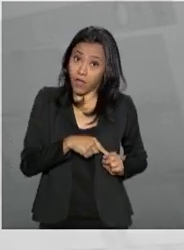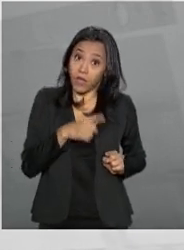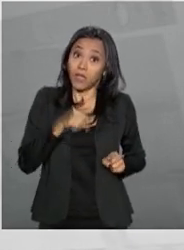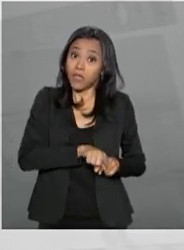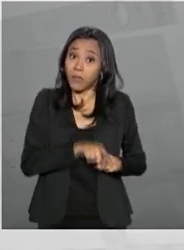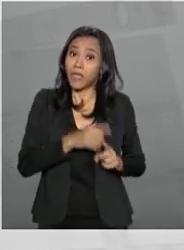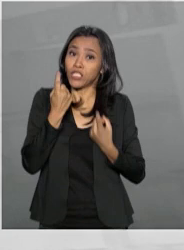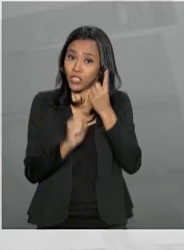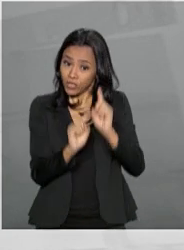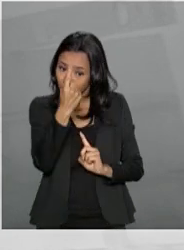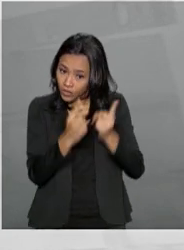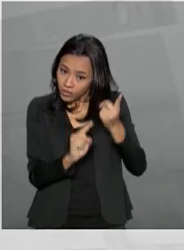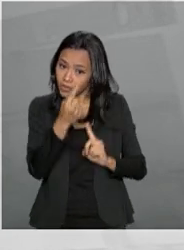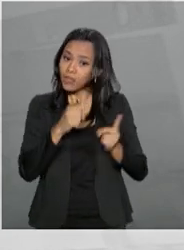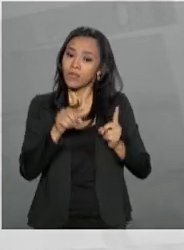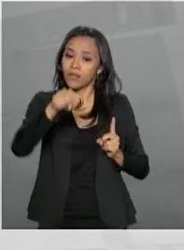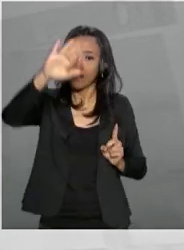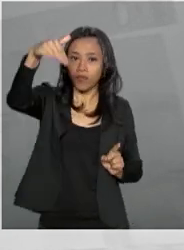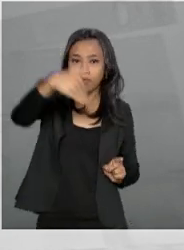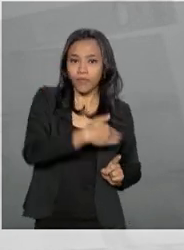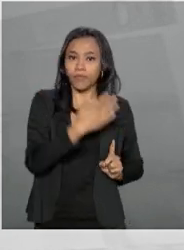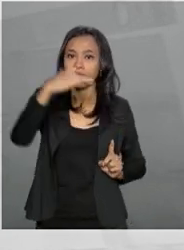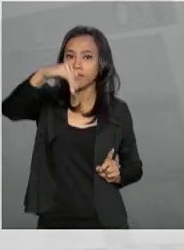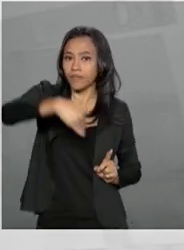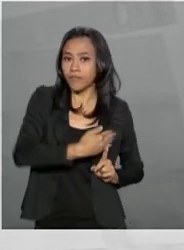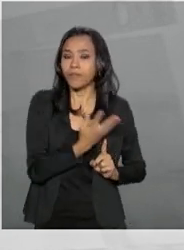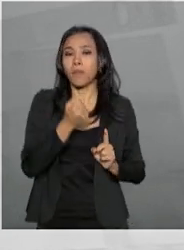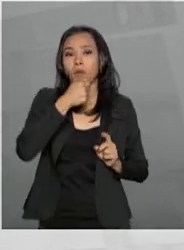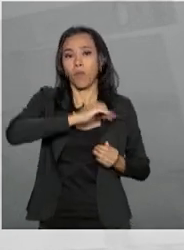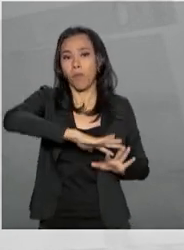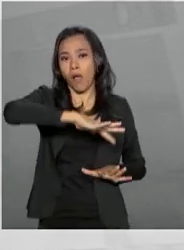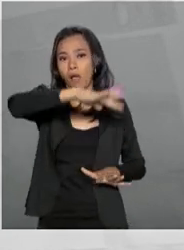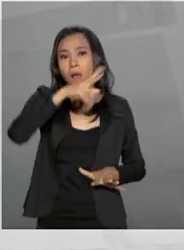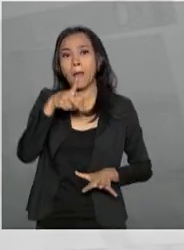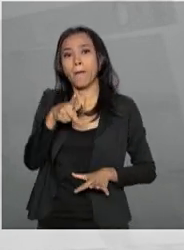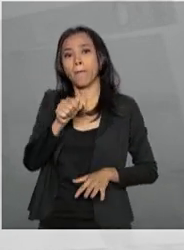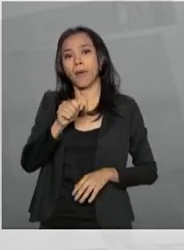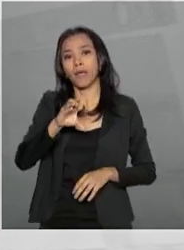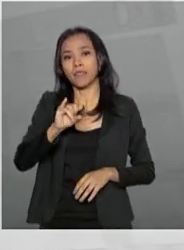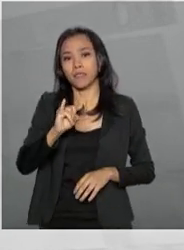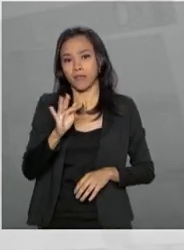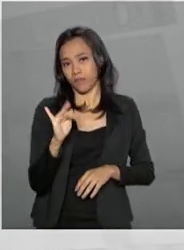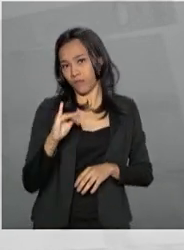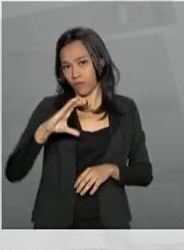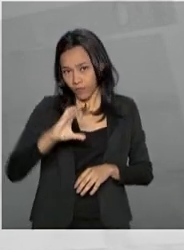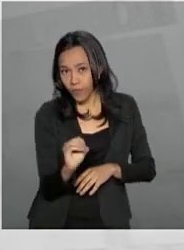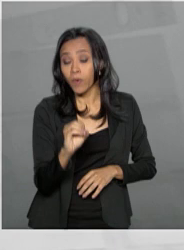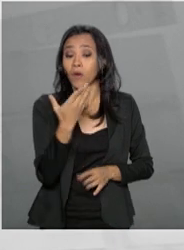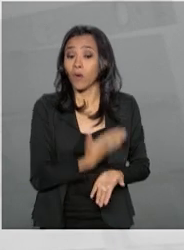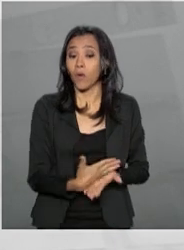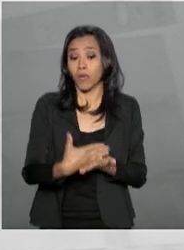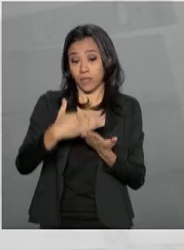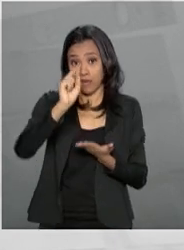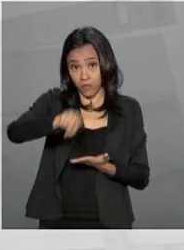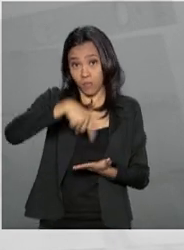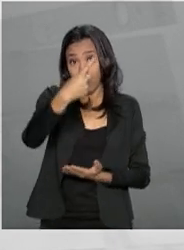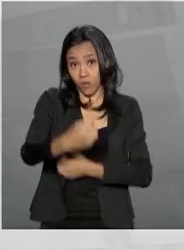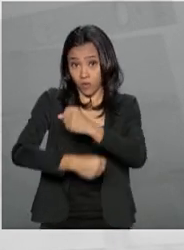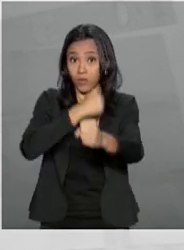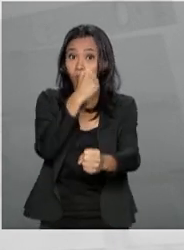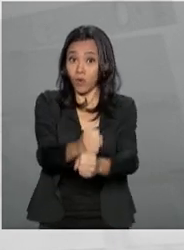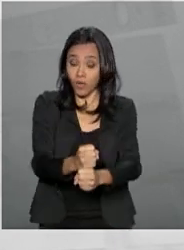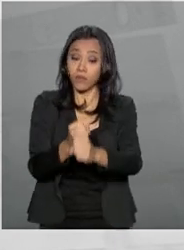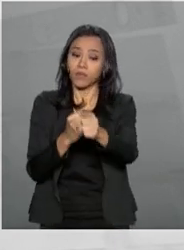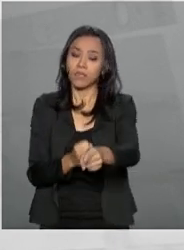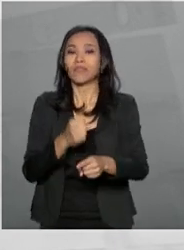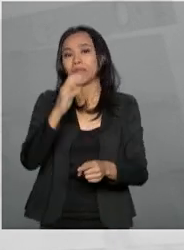criando uma saída do brasil para o oceano pacífico a previsão é que as obras das duas pontes comecem no ano que vem e que durem cerca